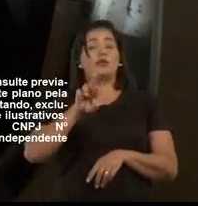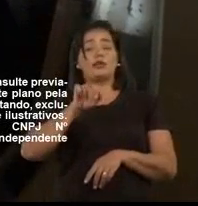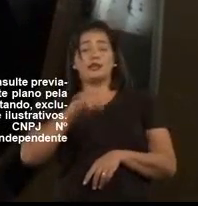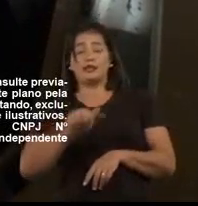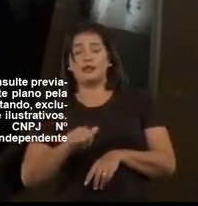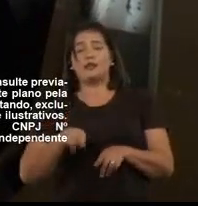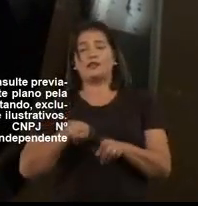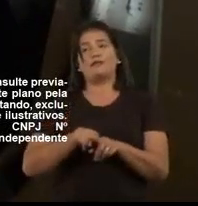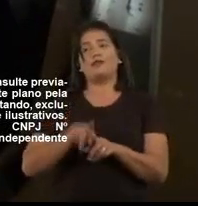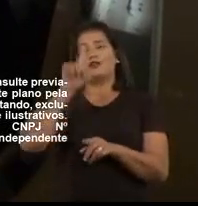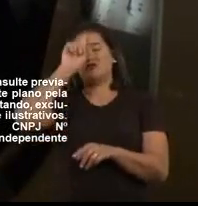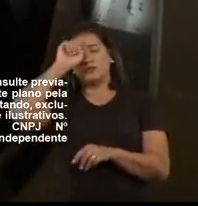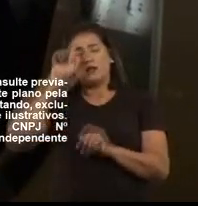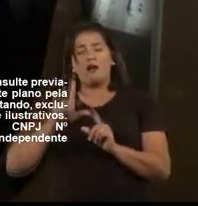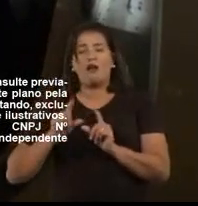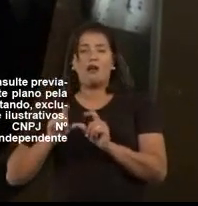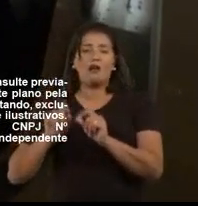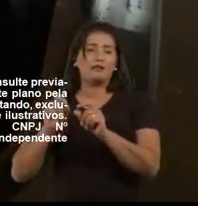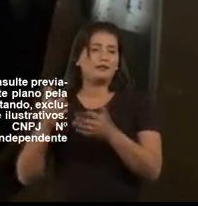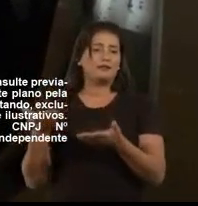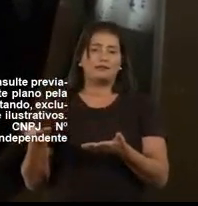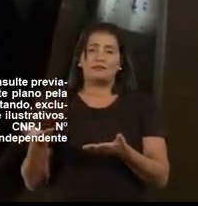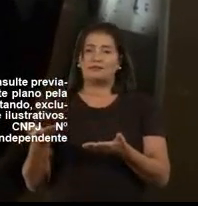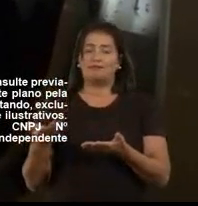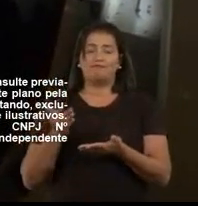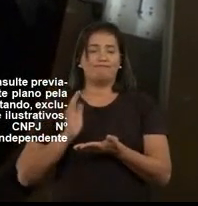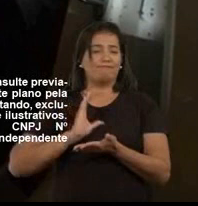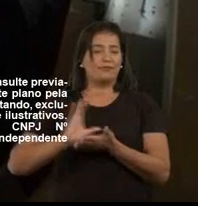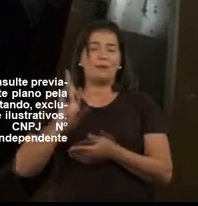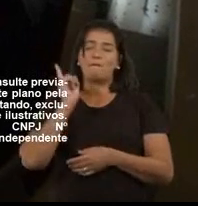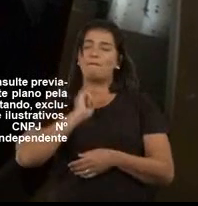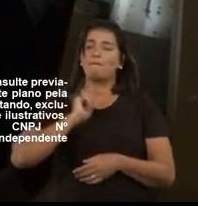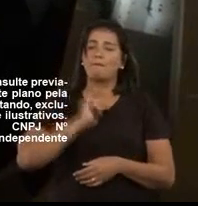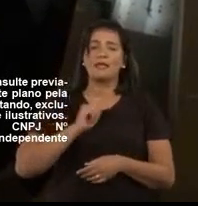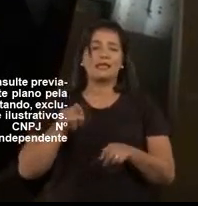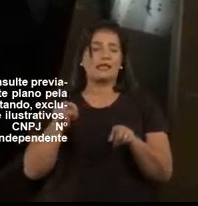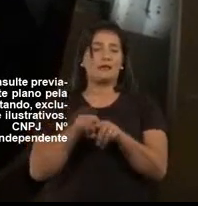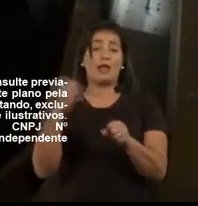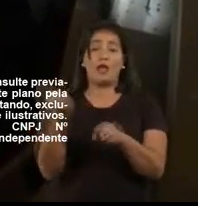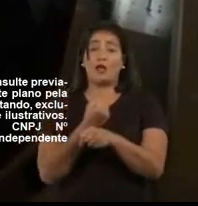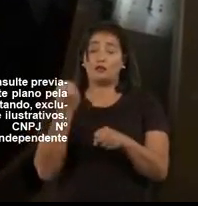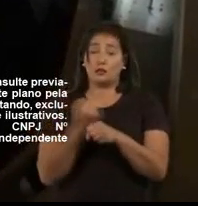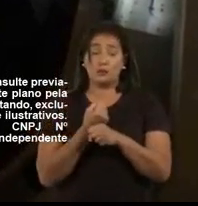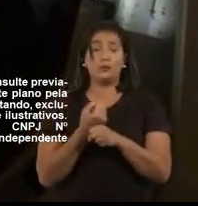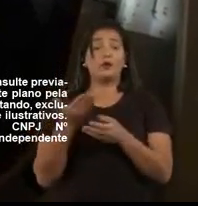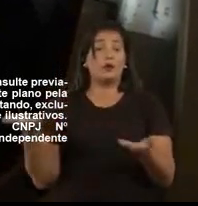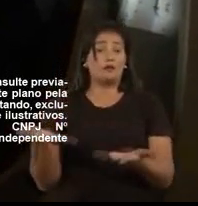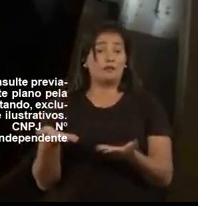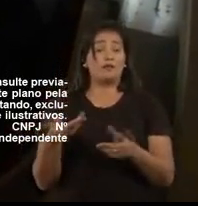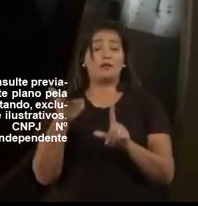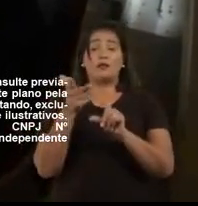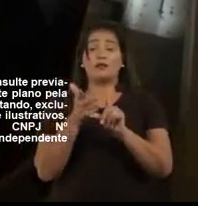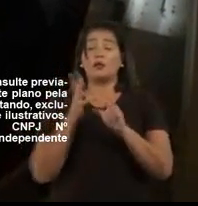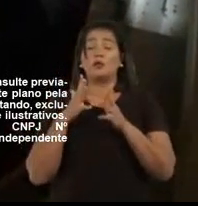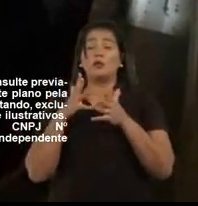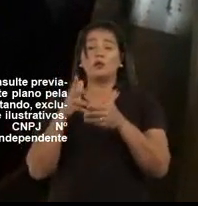apresentar o hospital do câncer de patrocínio minas gerais que está sendo construída agora aí eu vou fazer